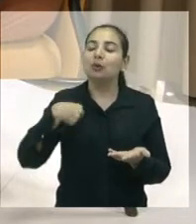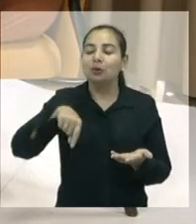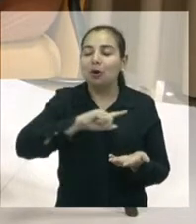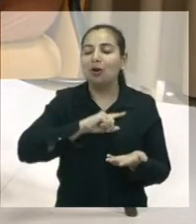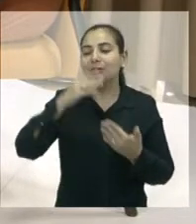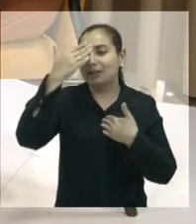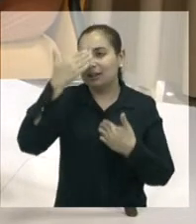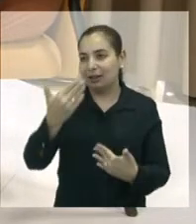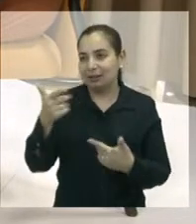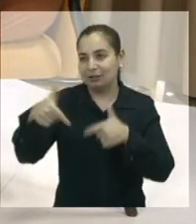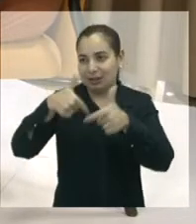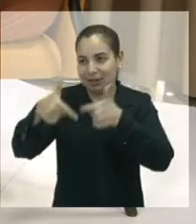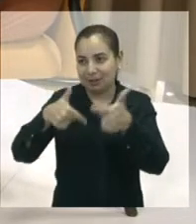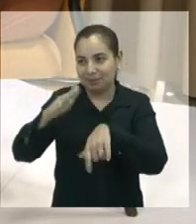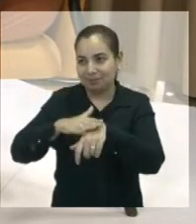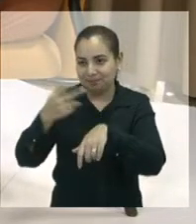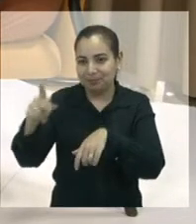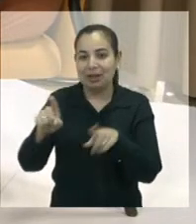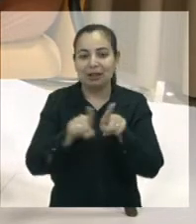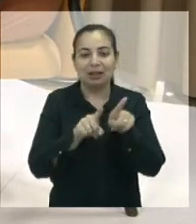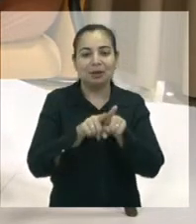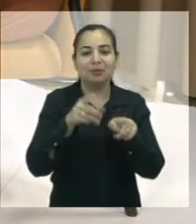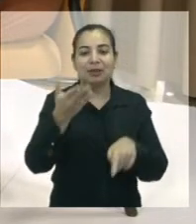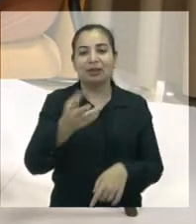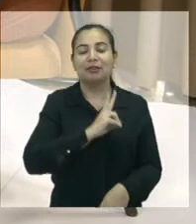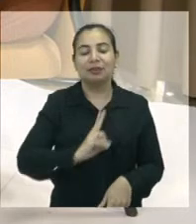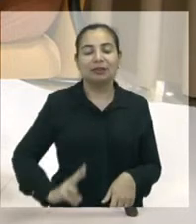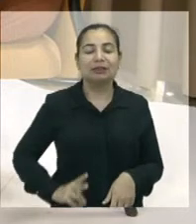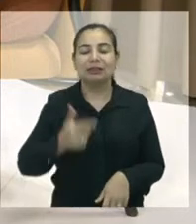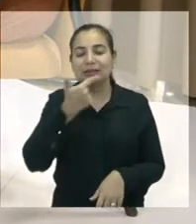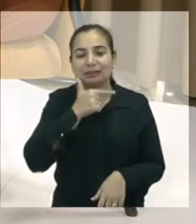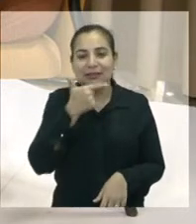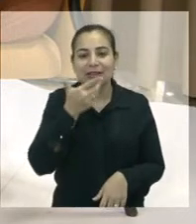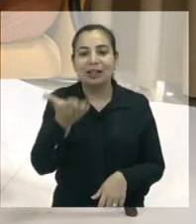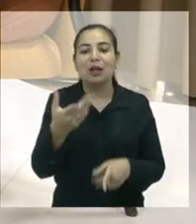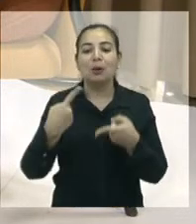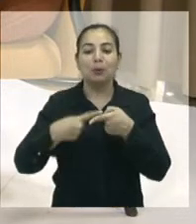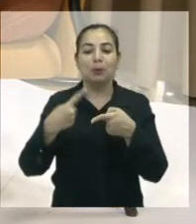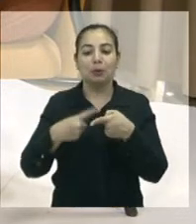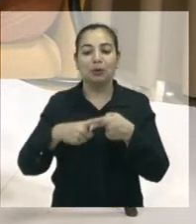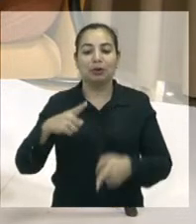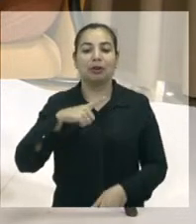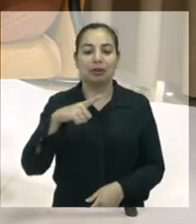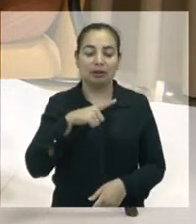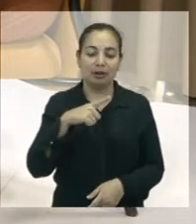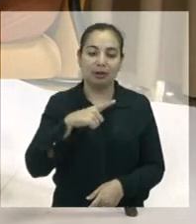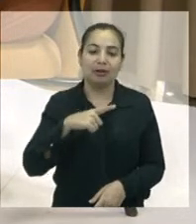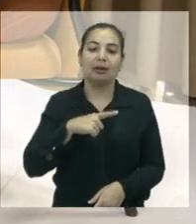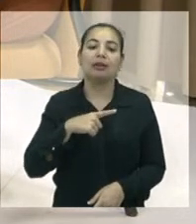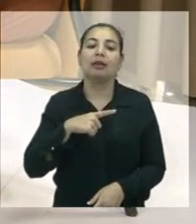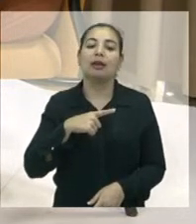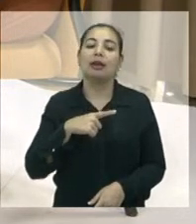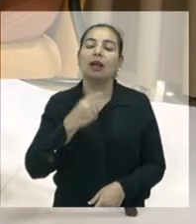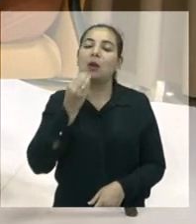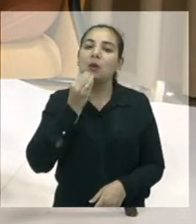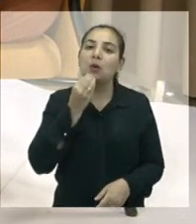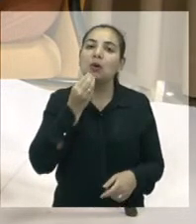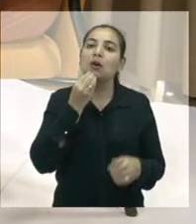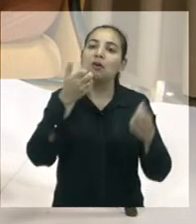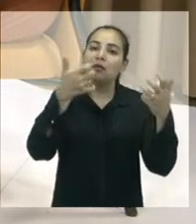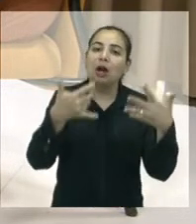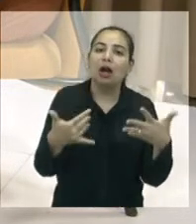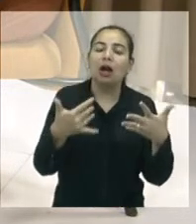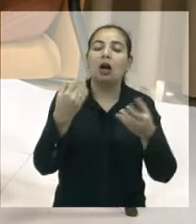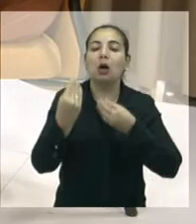agradece. Vereadora Larissa Gaspar, obrigada também pela sua participação, né? Aqui mais uma vez a gente nessa oportunidade de falar um pouco,